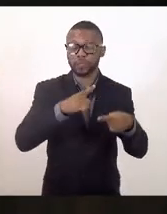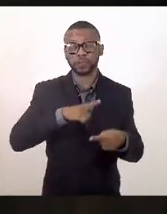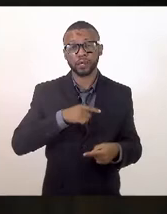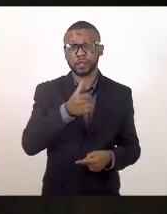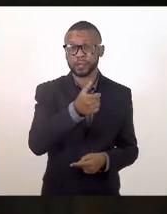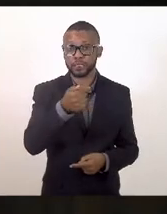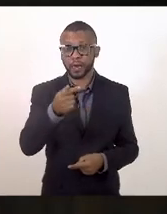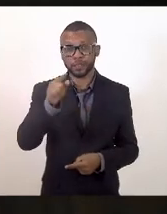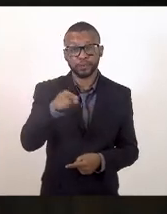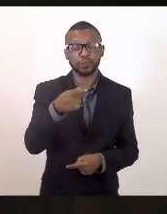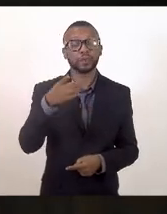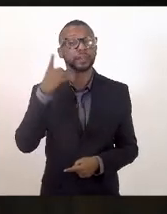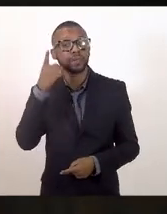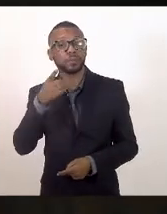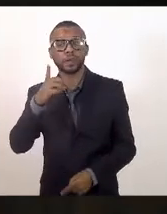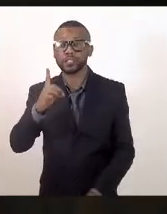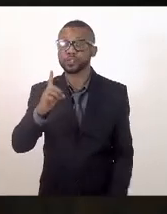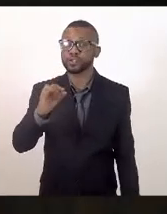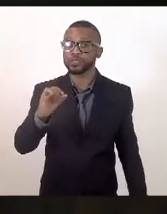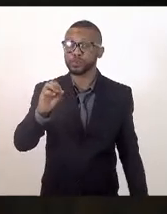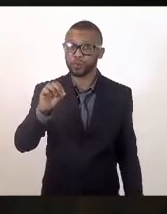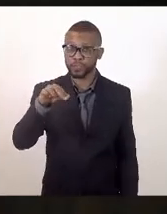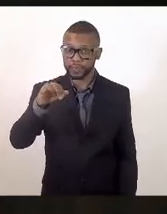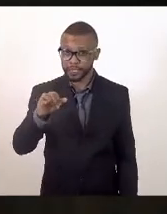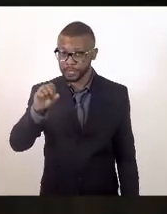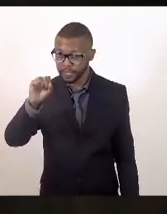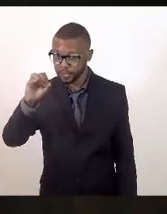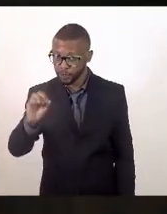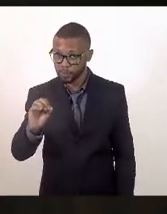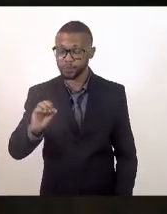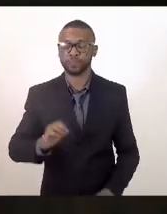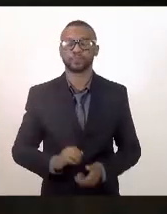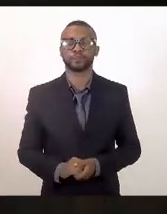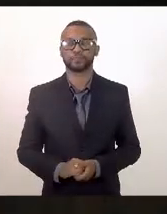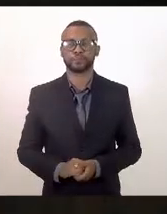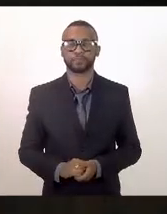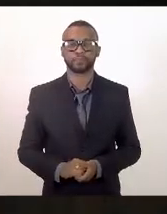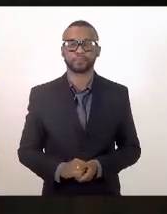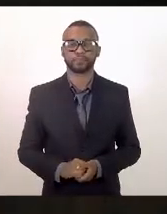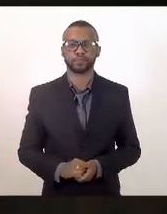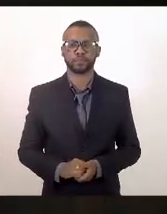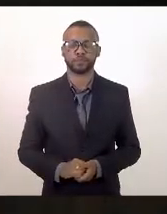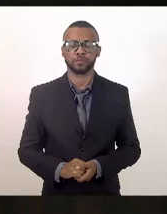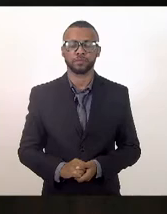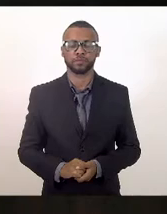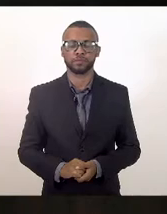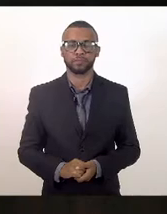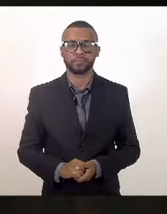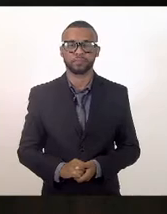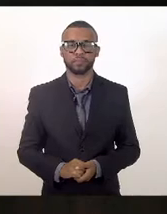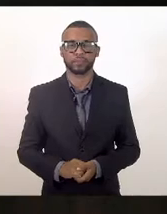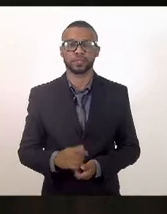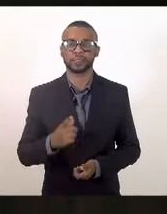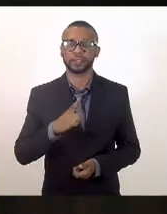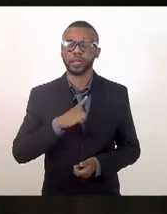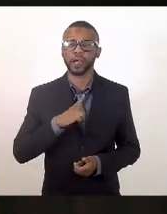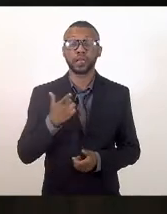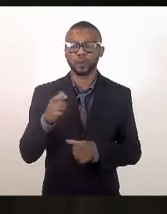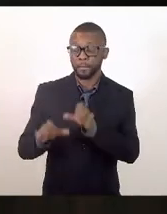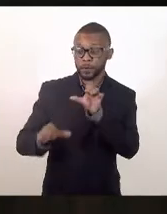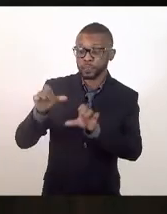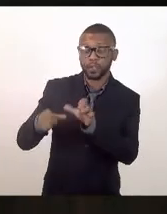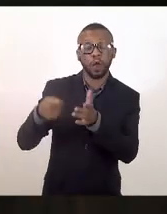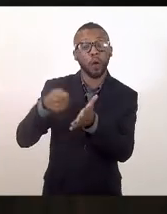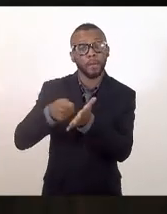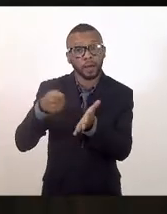deputado Dionísio Lins, que dispõe no âmbito do Estado do Rio de Janeiro sobre a autorização e divulgação em veículos de transporte de passageiros, de acordo com a